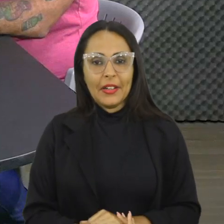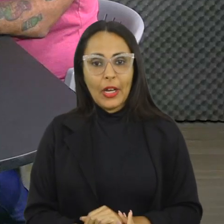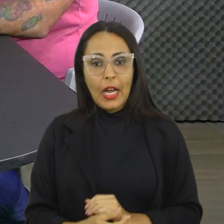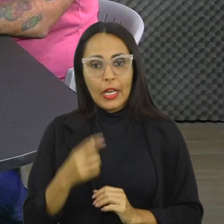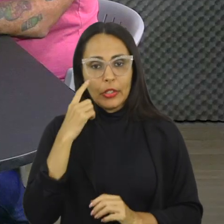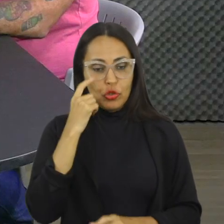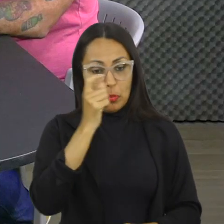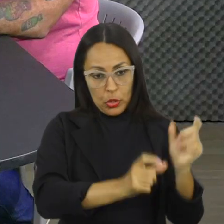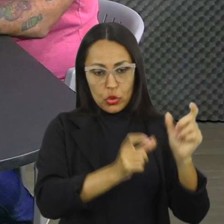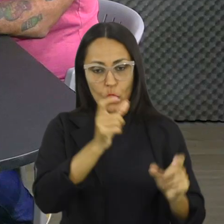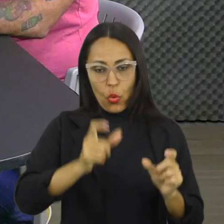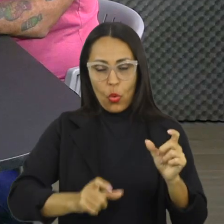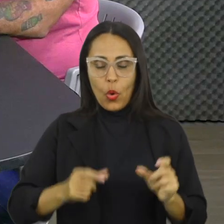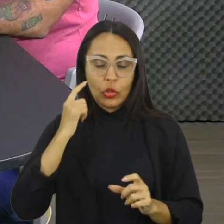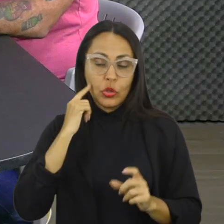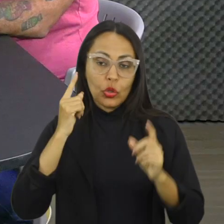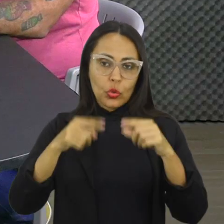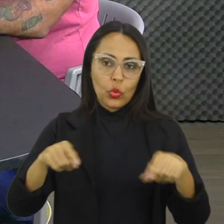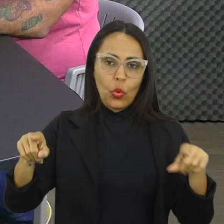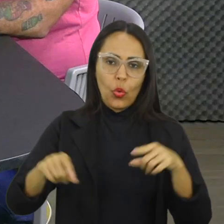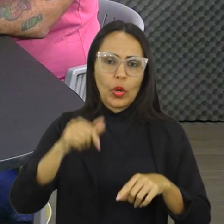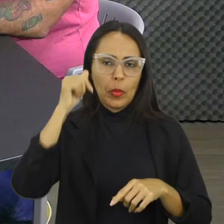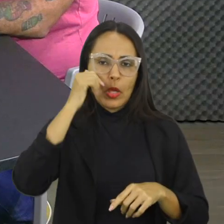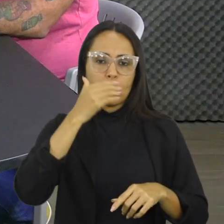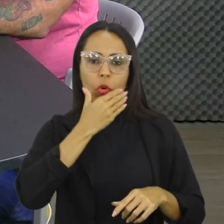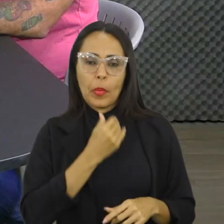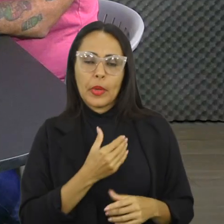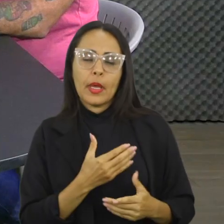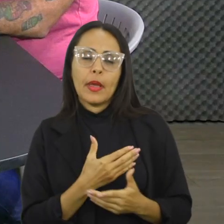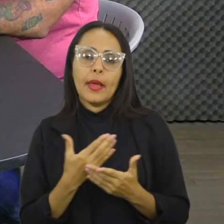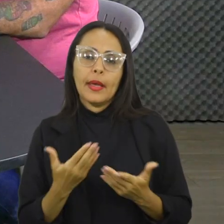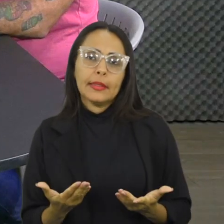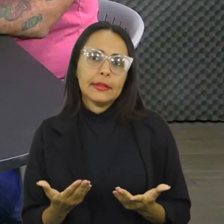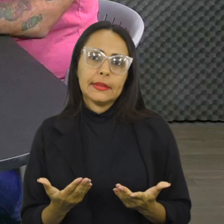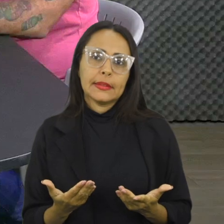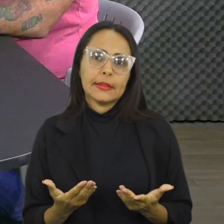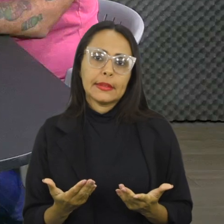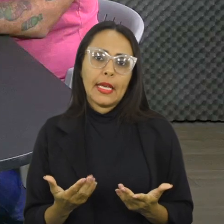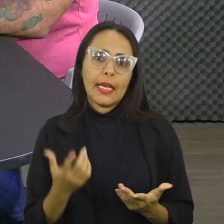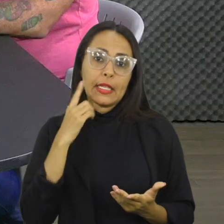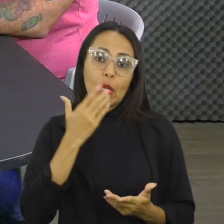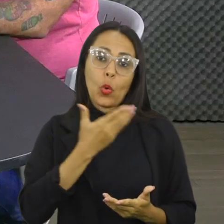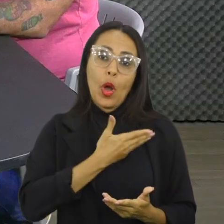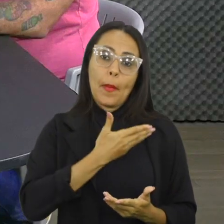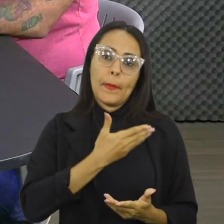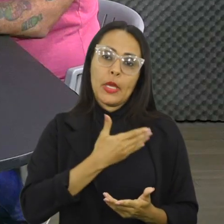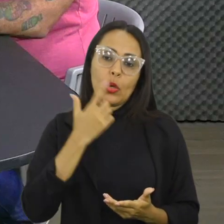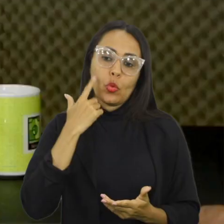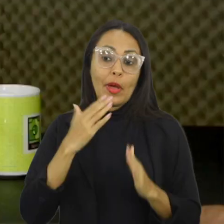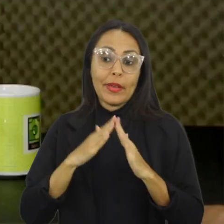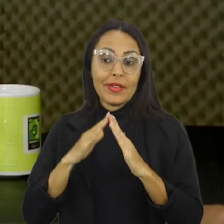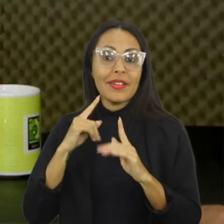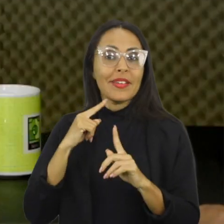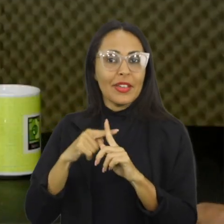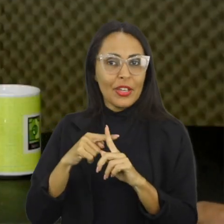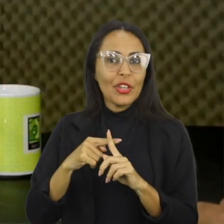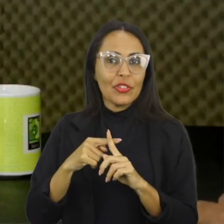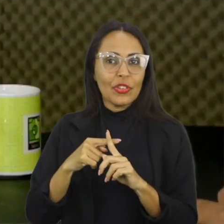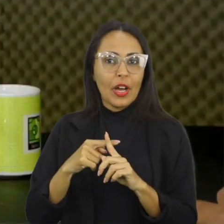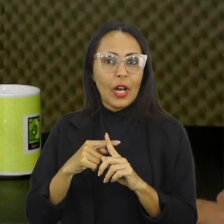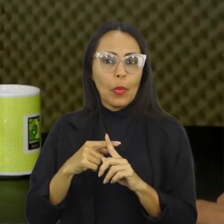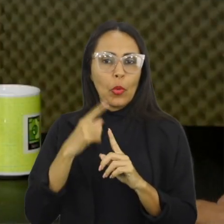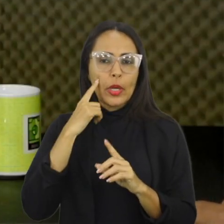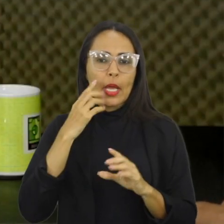Os membros do coro, as mulheres, os homens, todos, eles eram amigos da gente, da igreja, porque ele era um coro